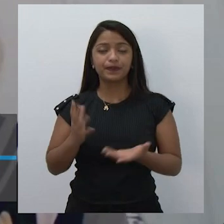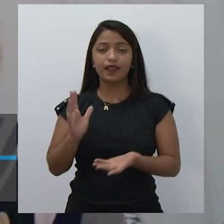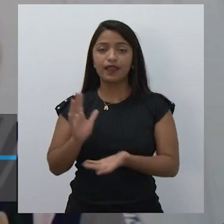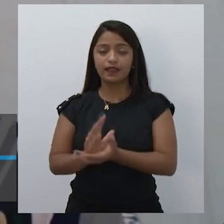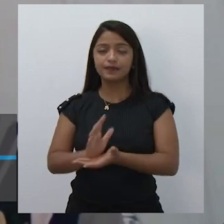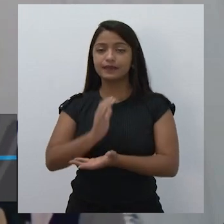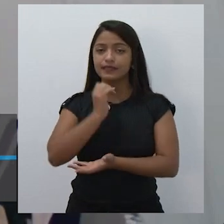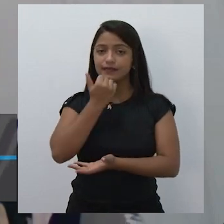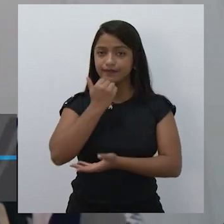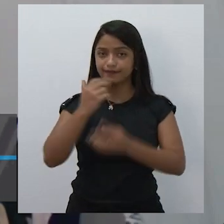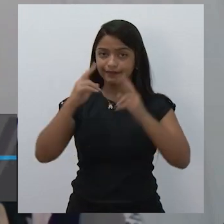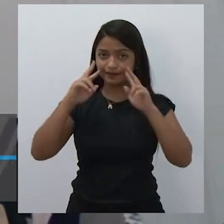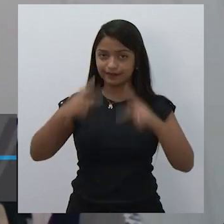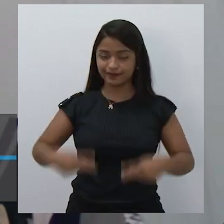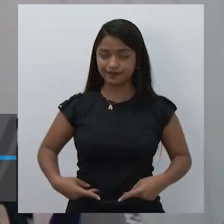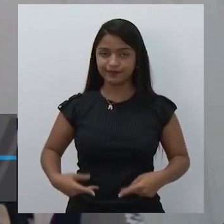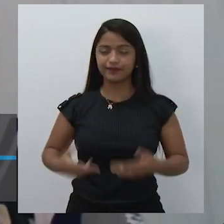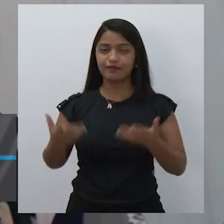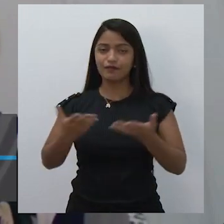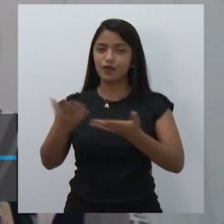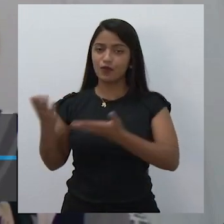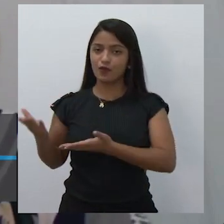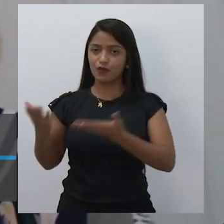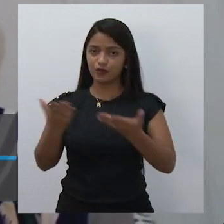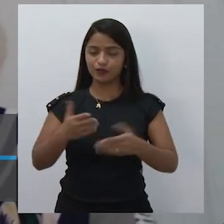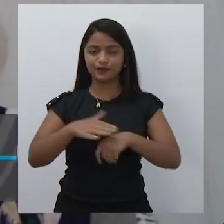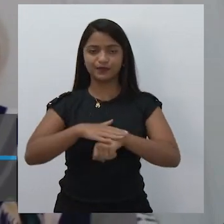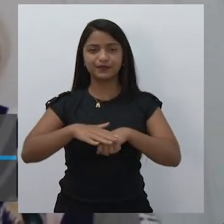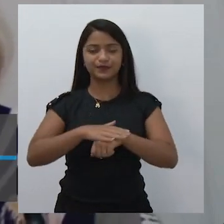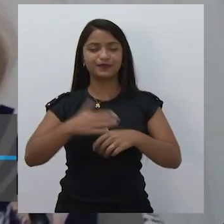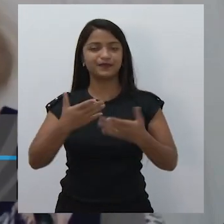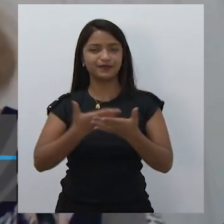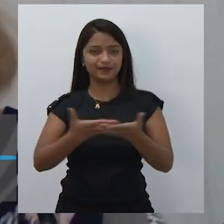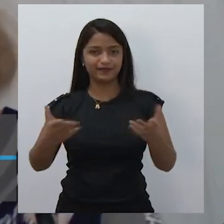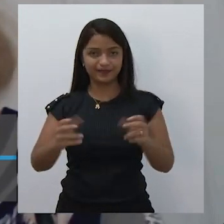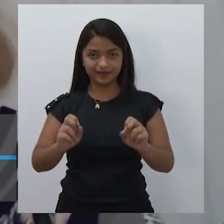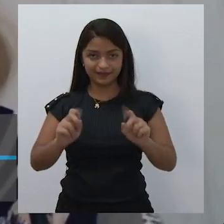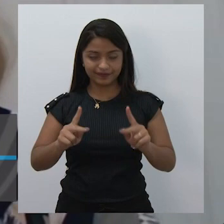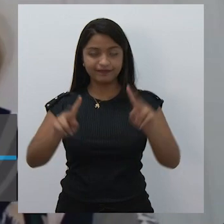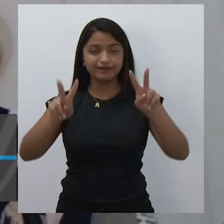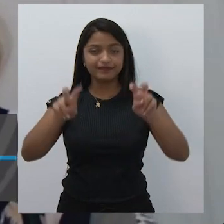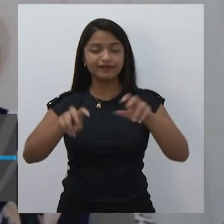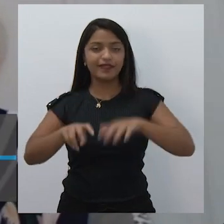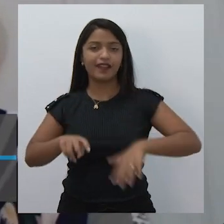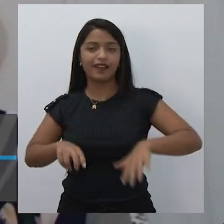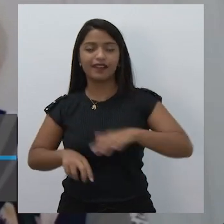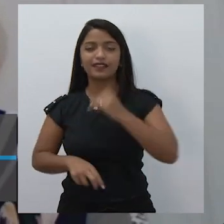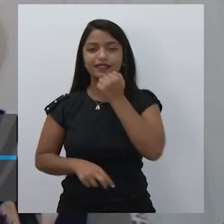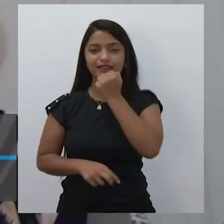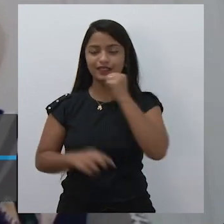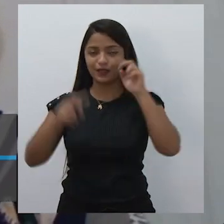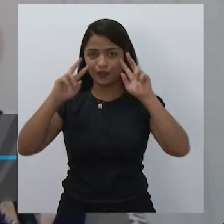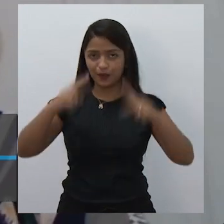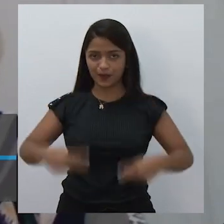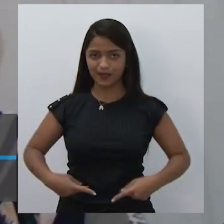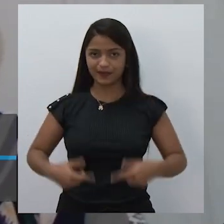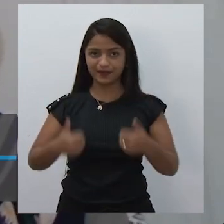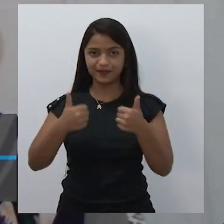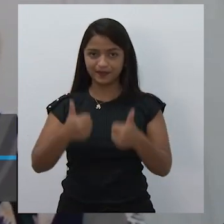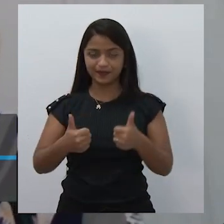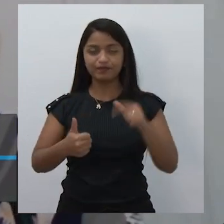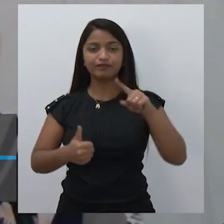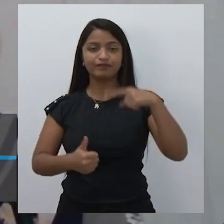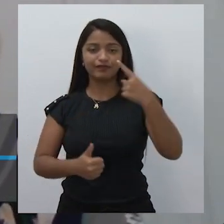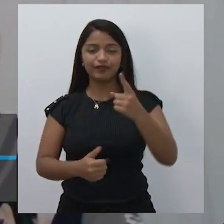Humanas possa falar com vocês agora, mais especificamente, sobre a área de Ciências Humanas, tá? Então, até